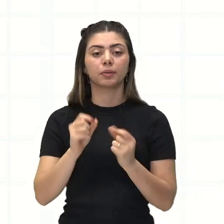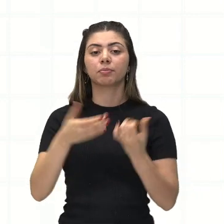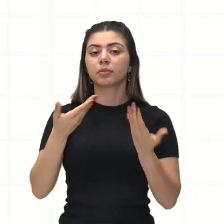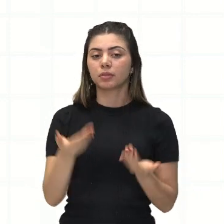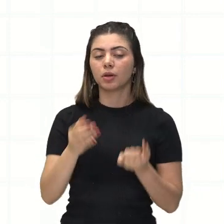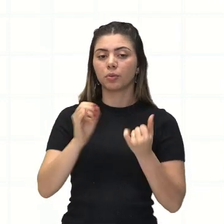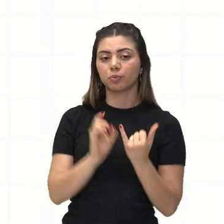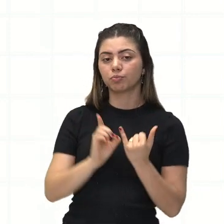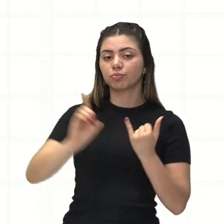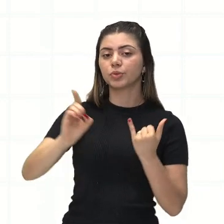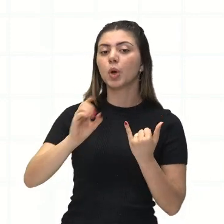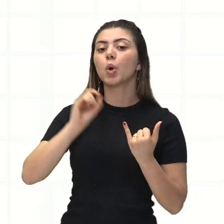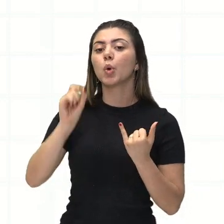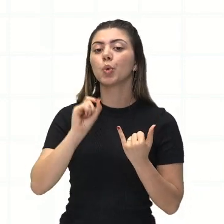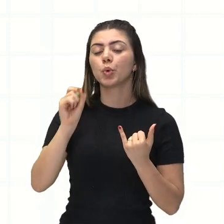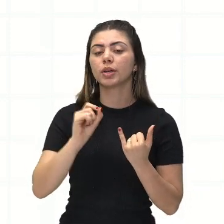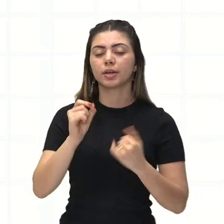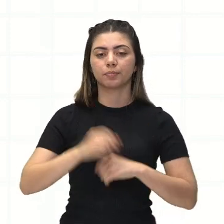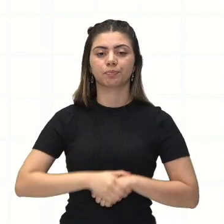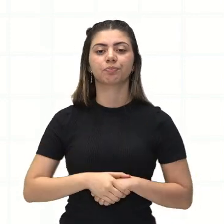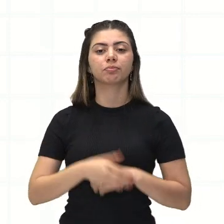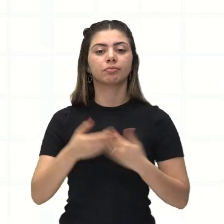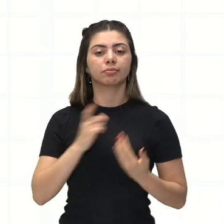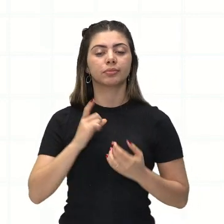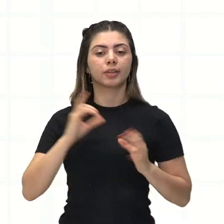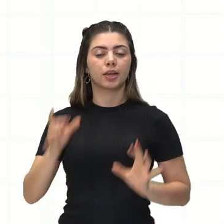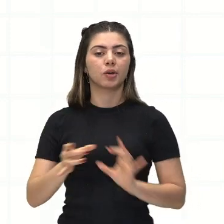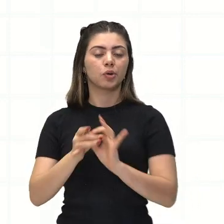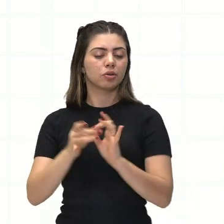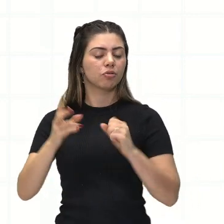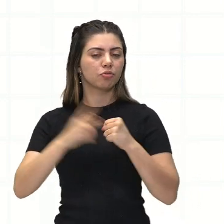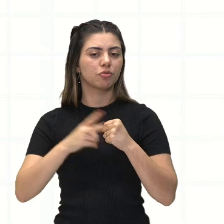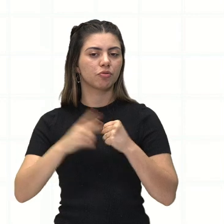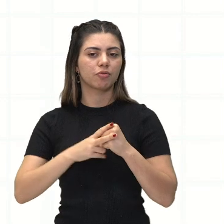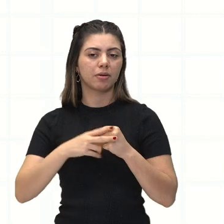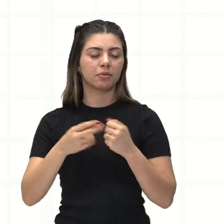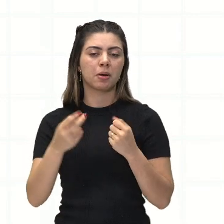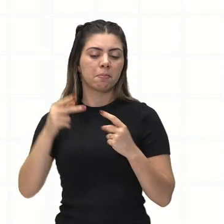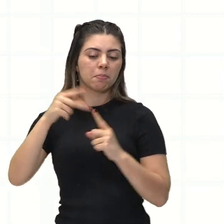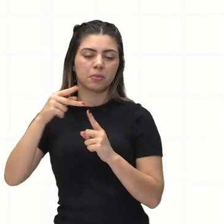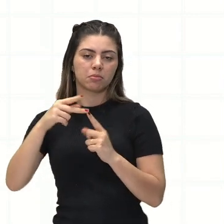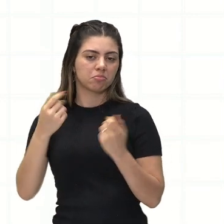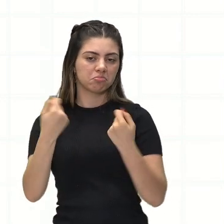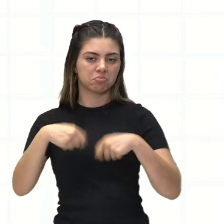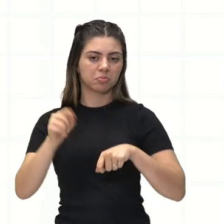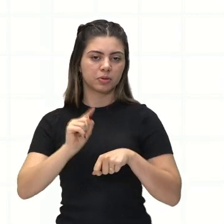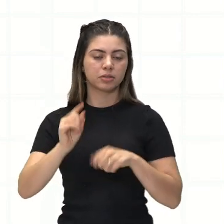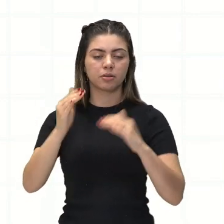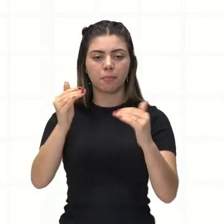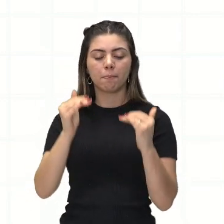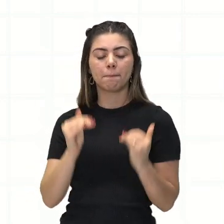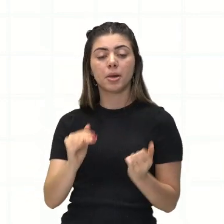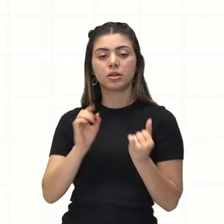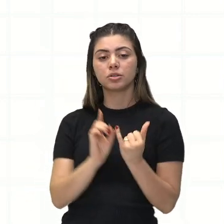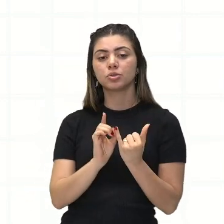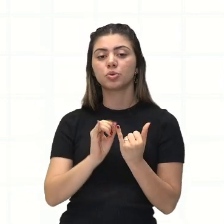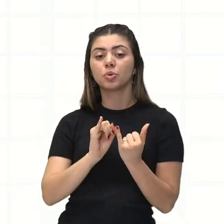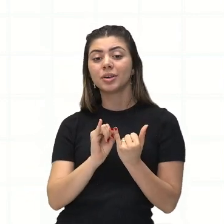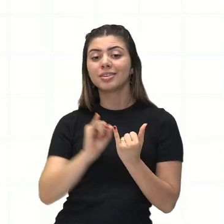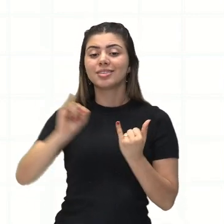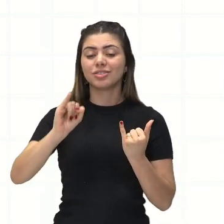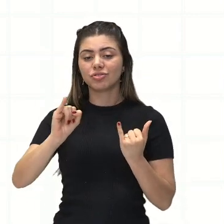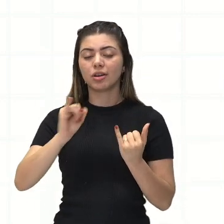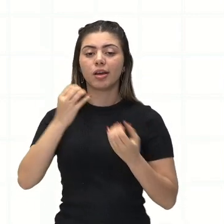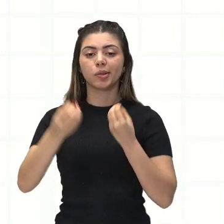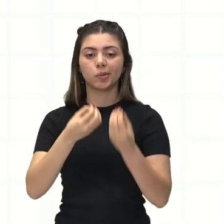objeto direto ele vai estar ligado ao verbo sem o auxílio de preposição. Enquanto o objeto indireto vai